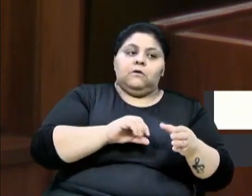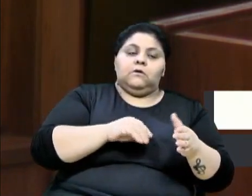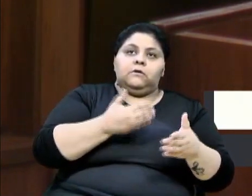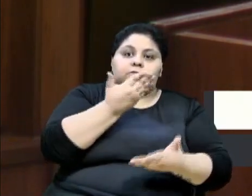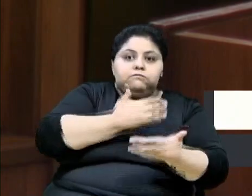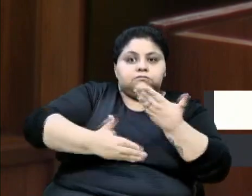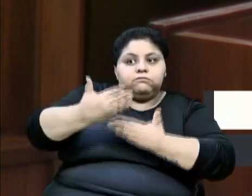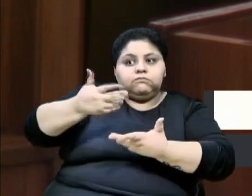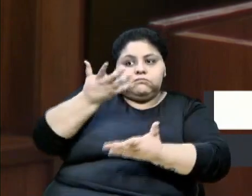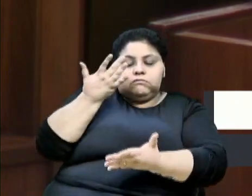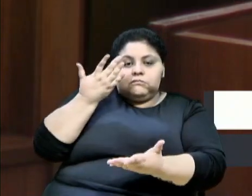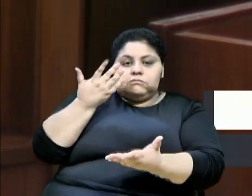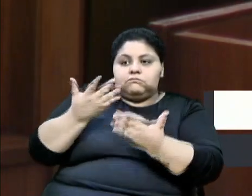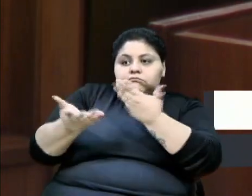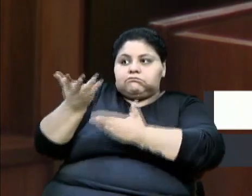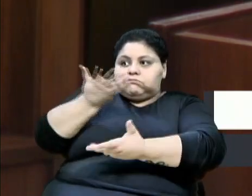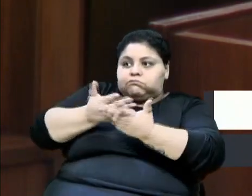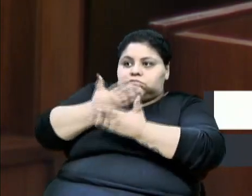presente para a criancinha, vereador